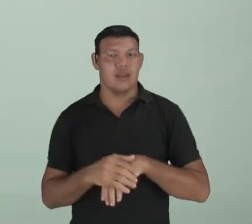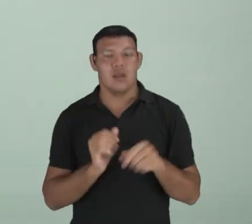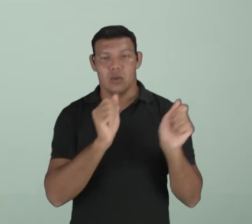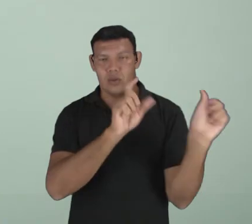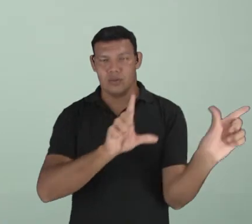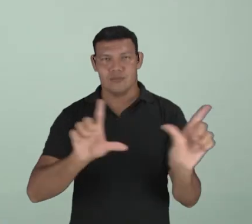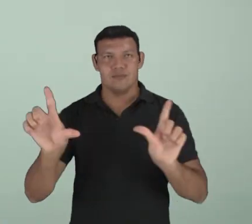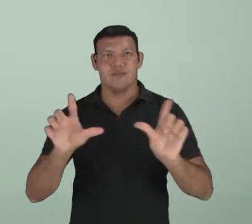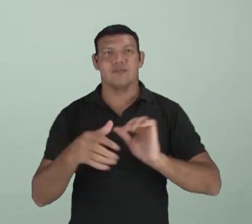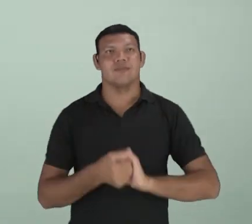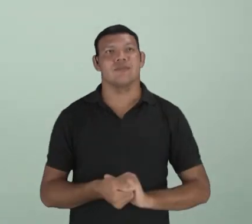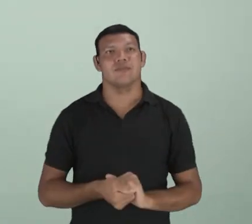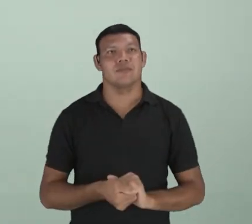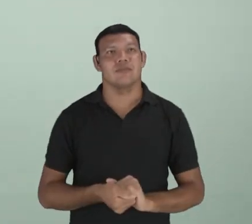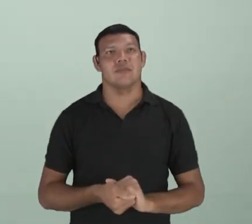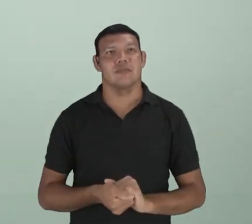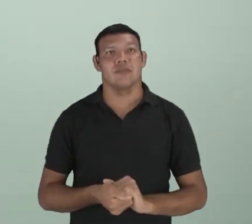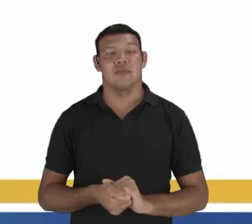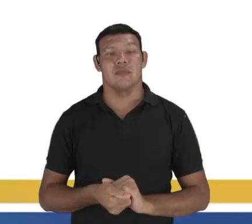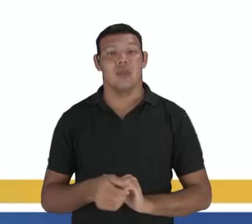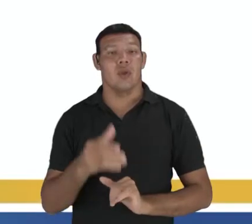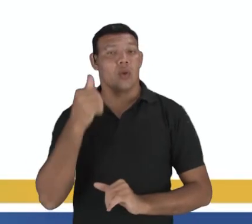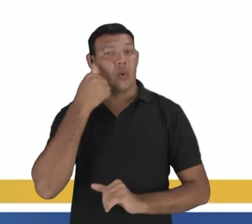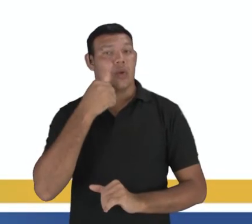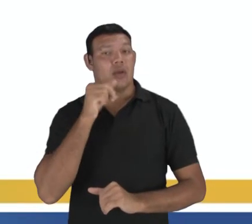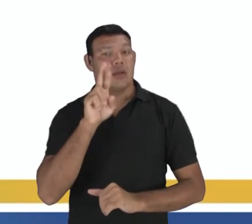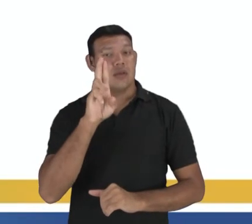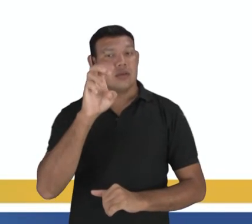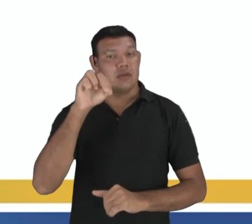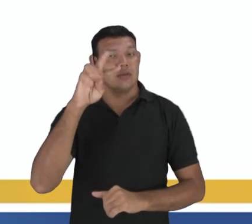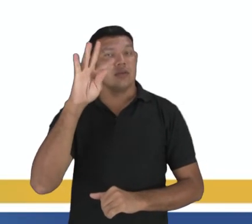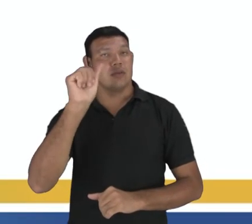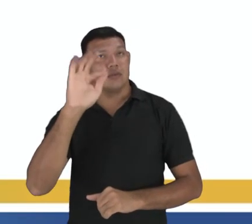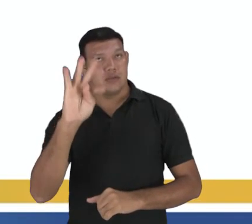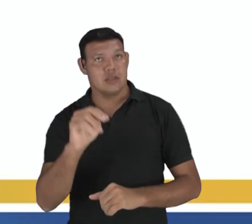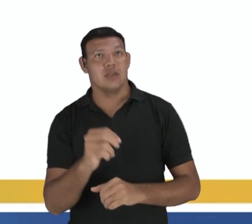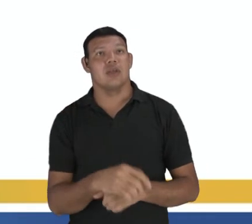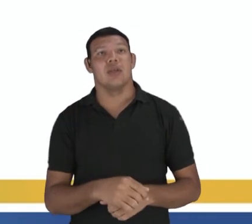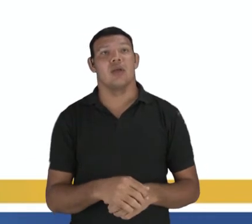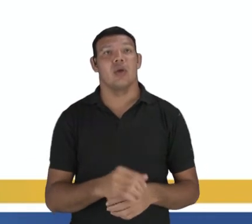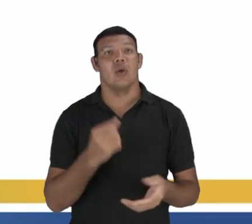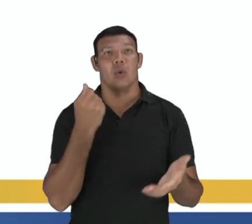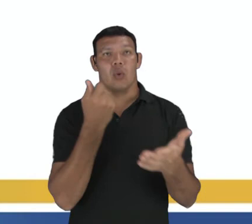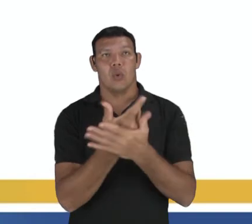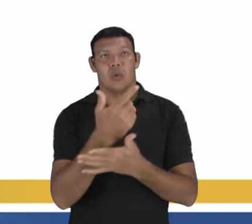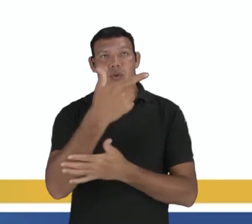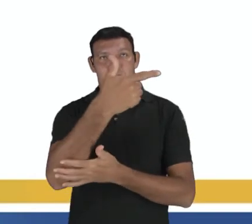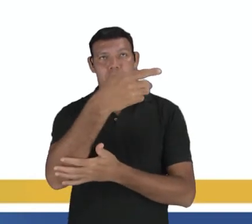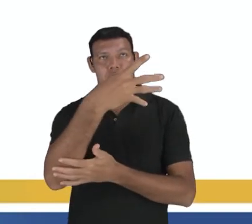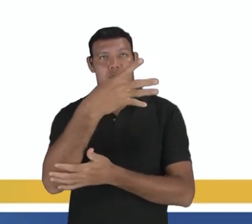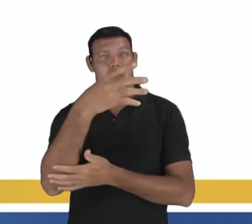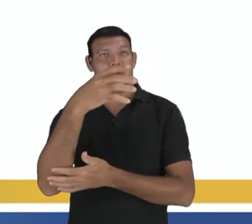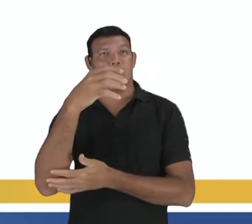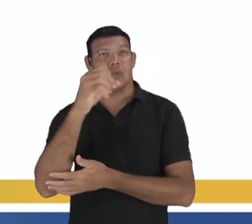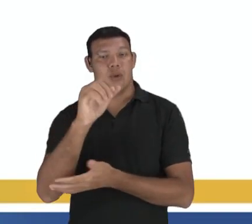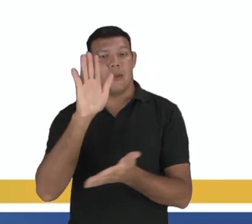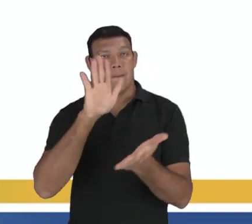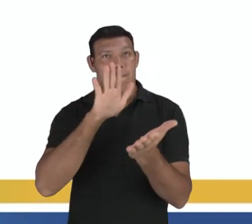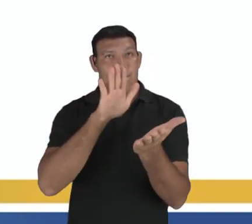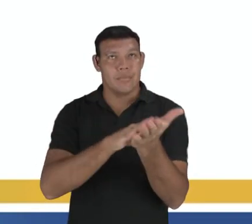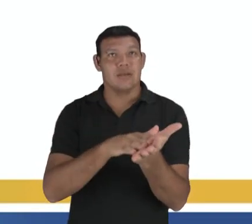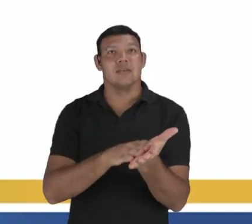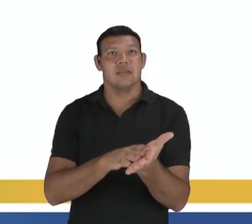o material. Renata comprou 240 figuras na Copa do Mundo de futebol para dividir entre alguns de